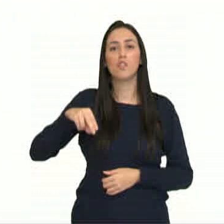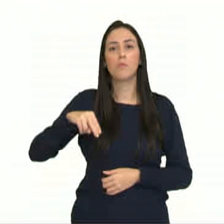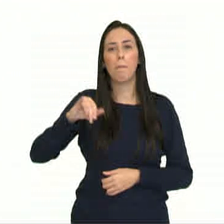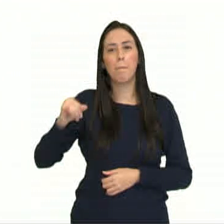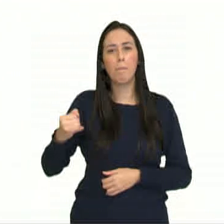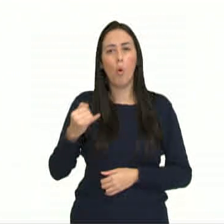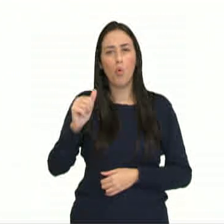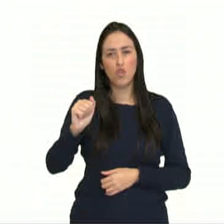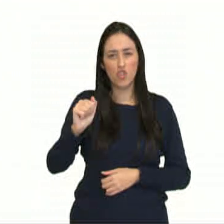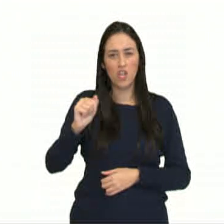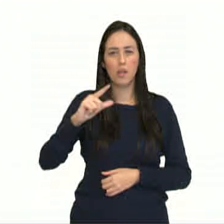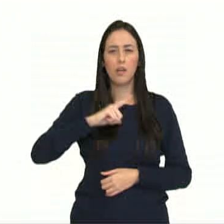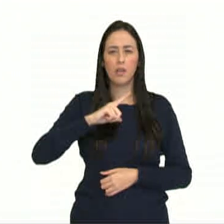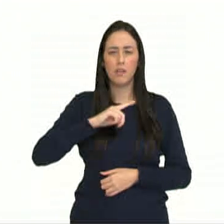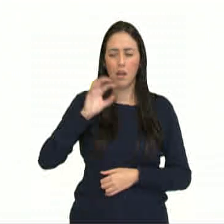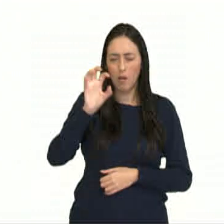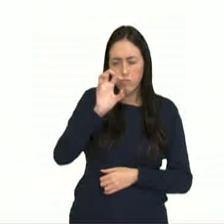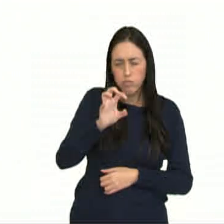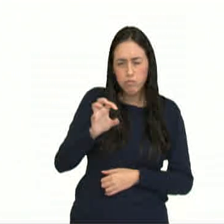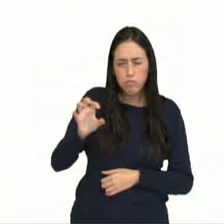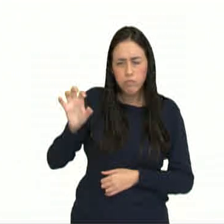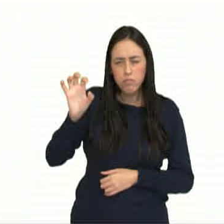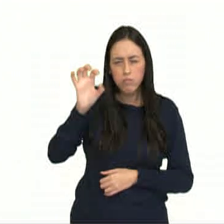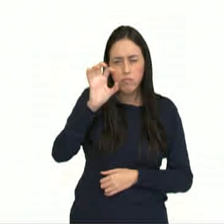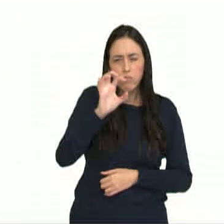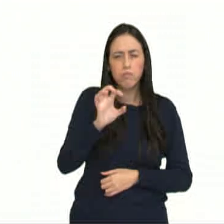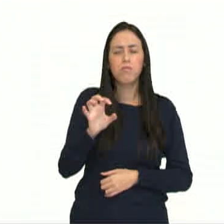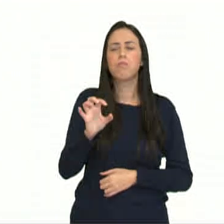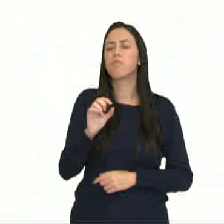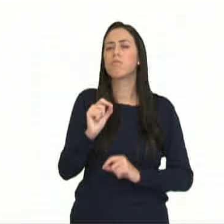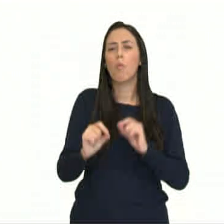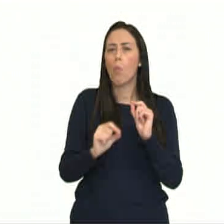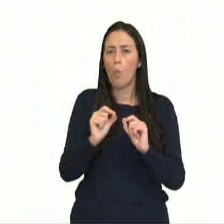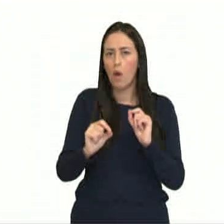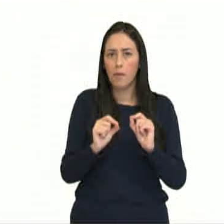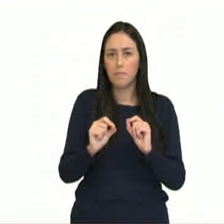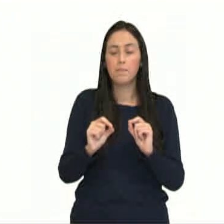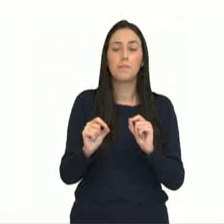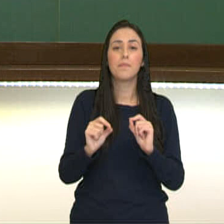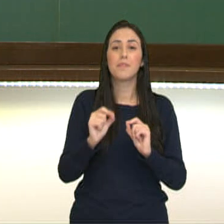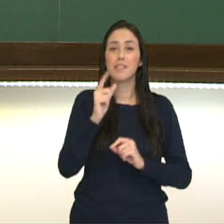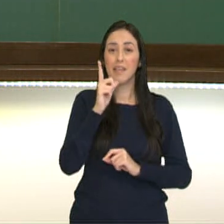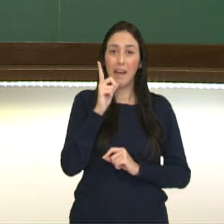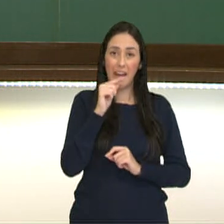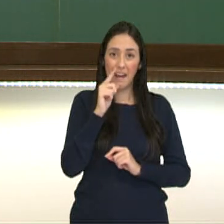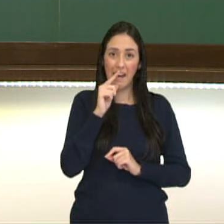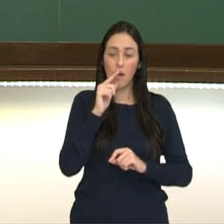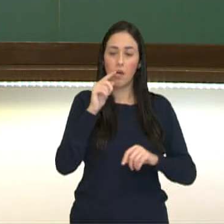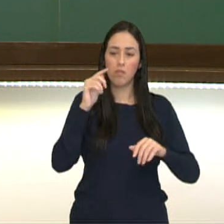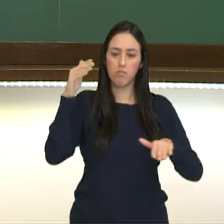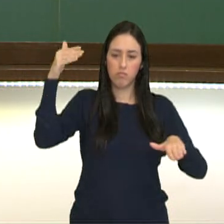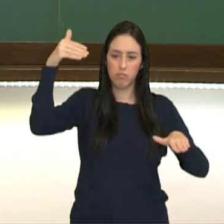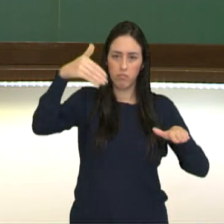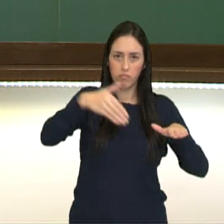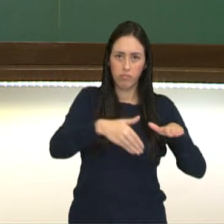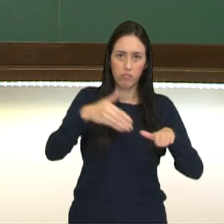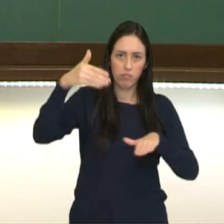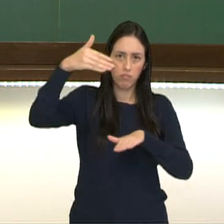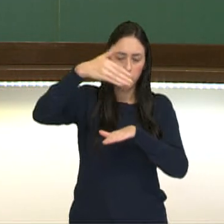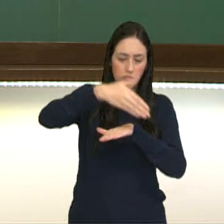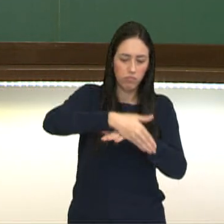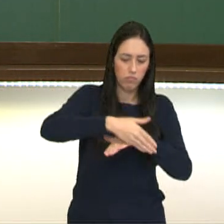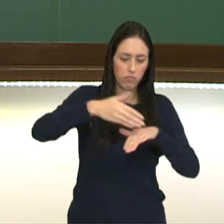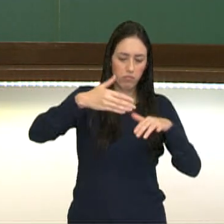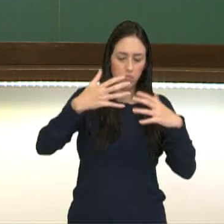completamente cheias de poros. E essas rochas extremamente porosas, quando a água vai infiltrando, vai precipitando,